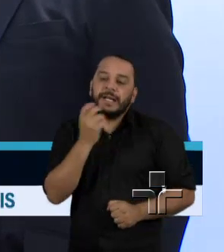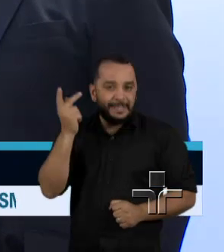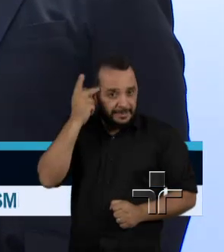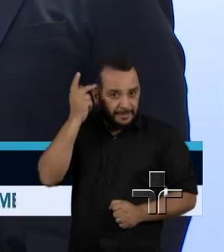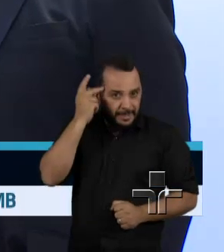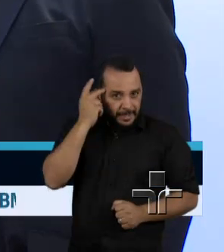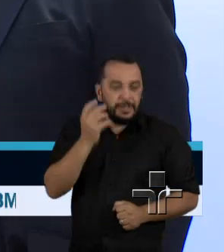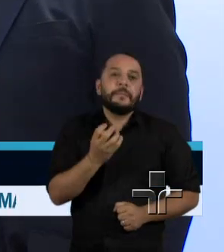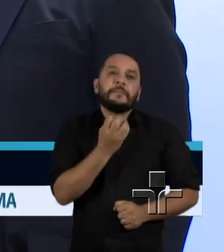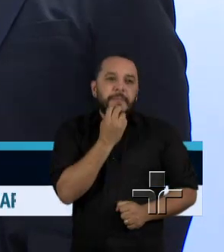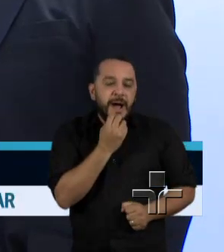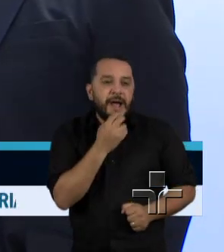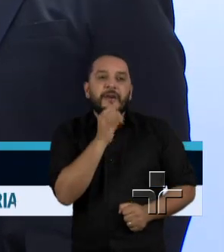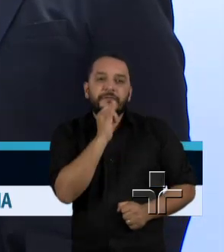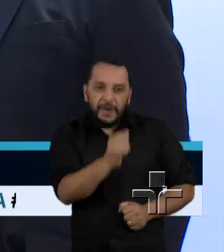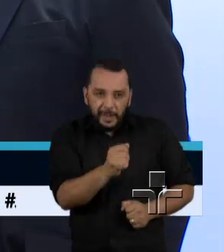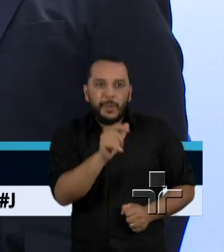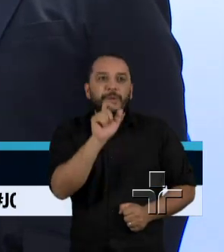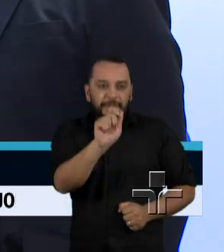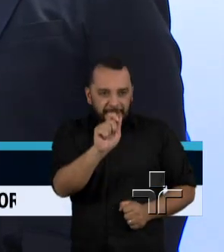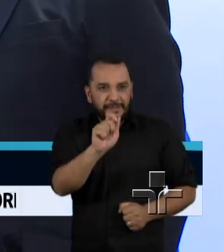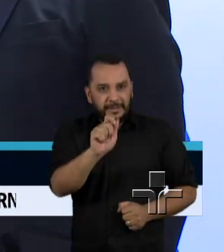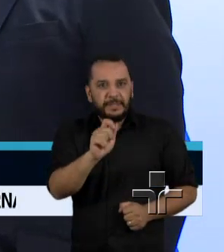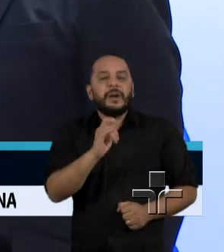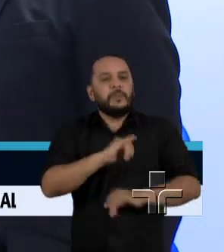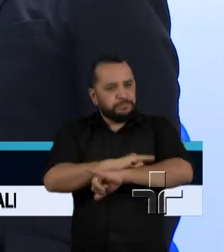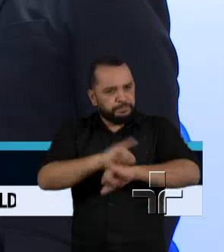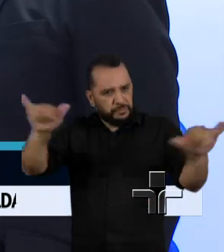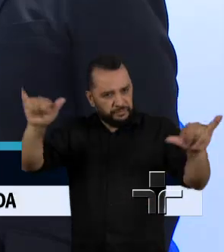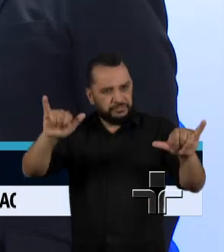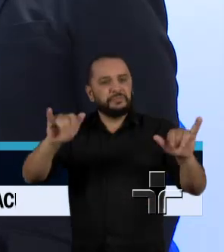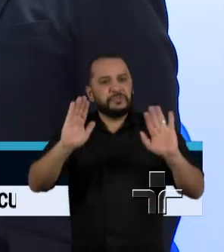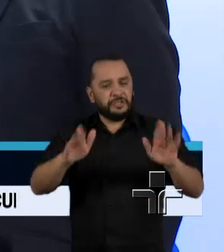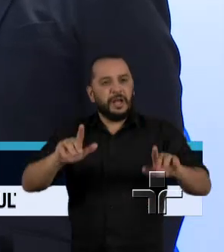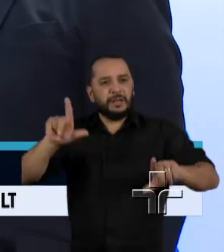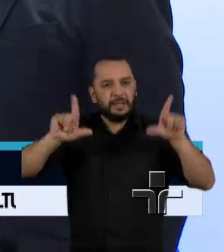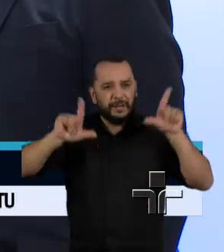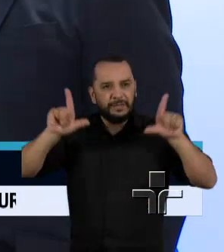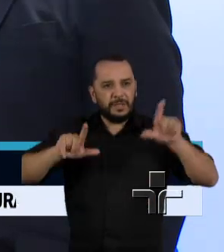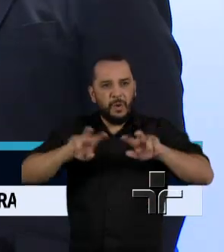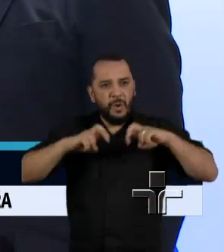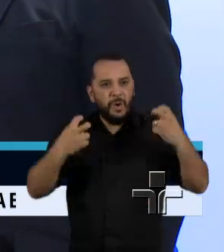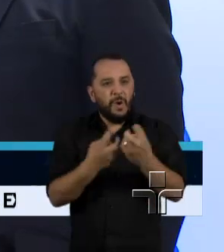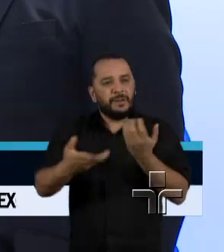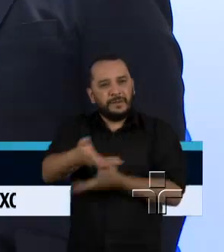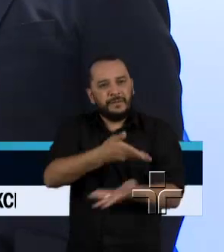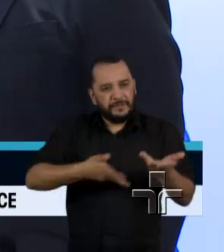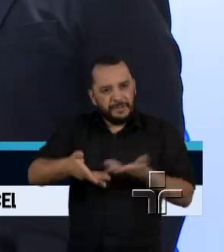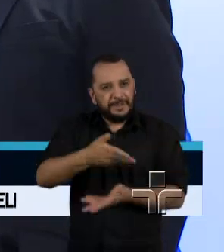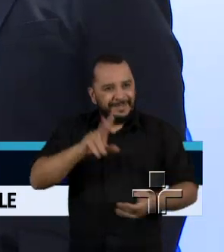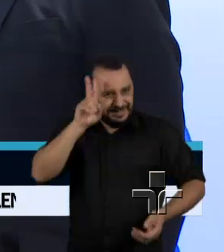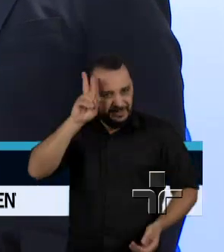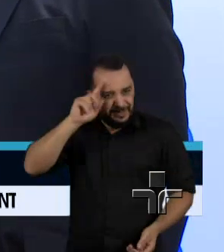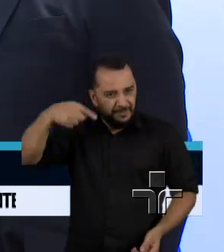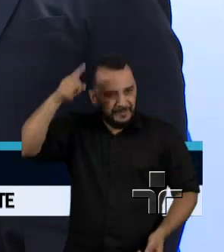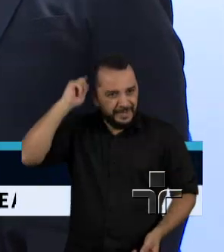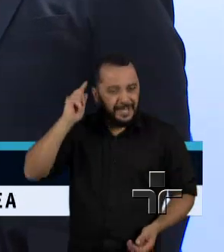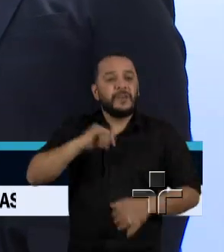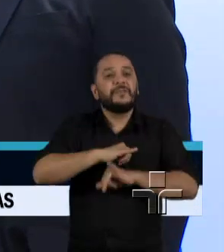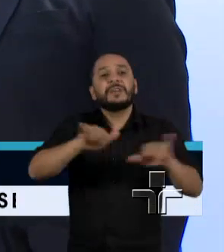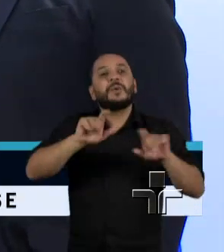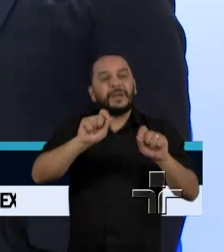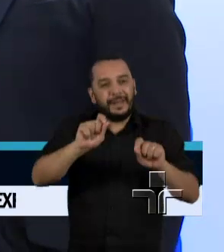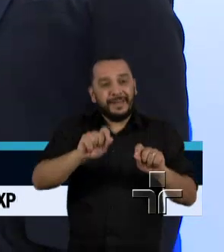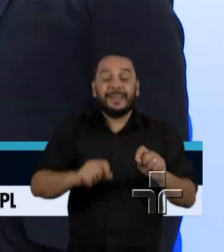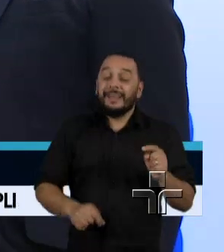Rodrigo reafirmou aquilo que disse de público no Roda Viva na última segunda-feira, que